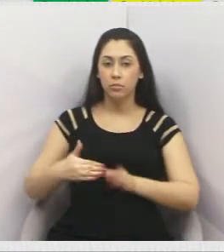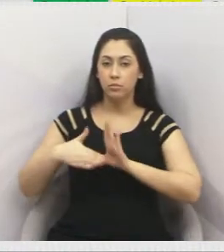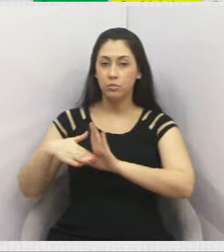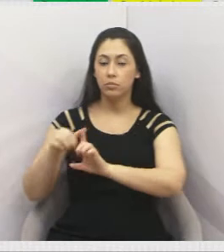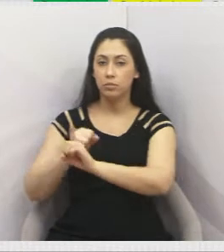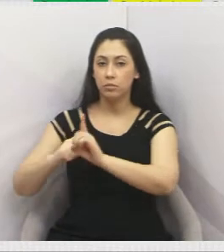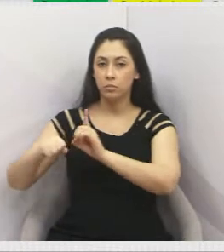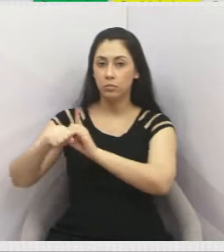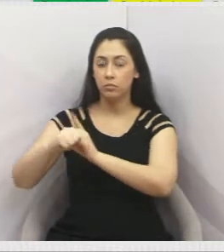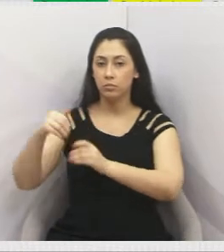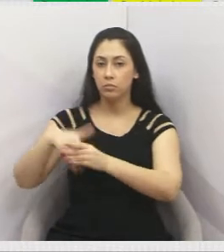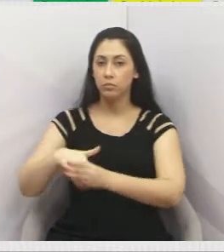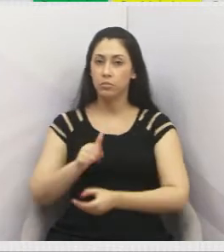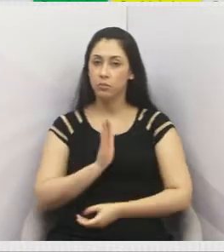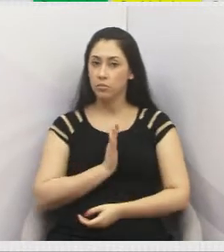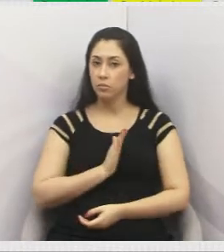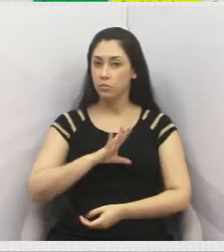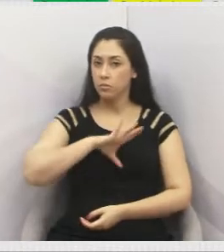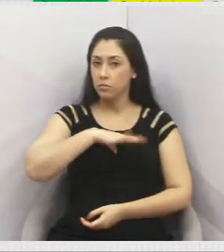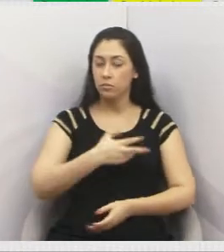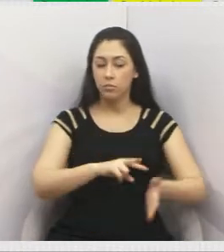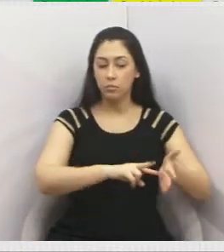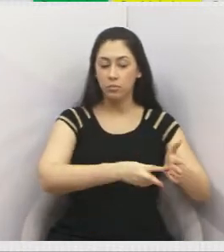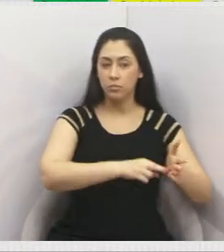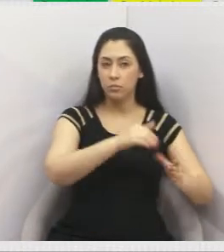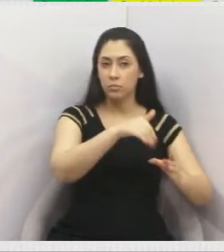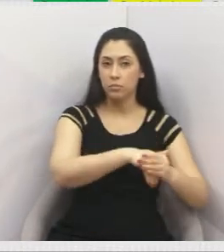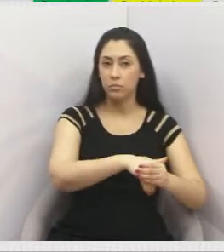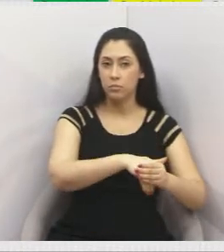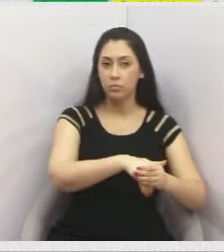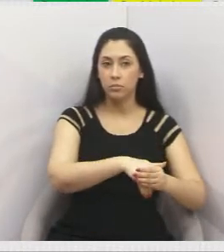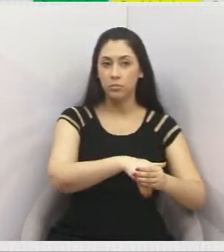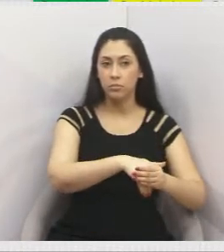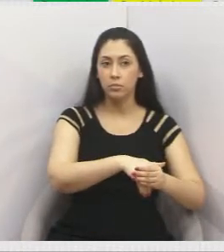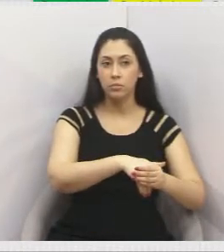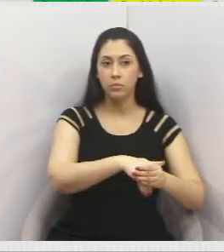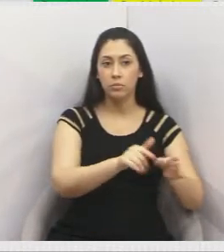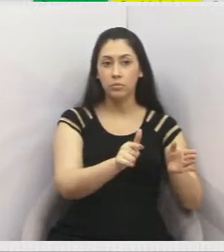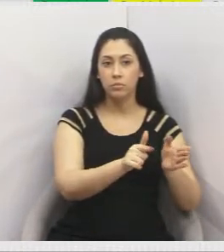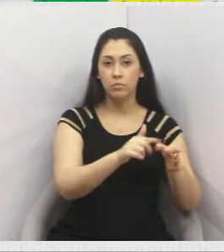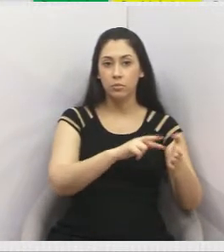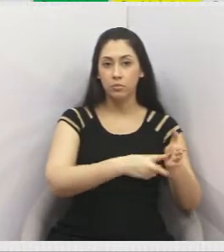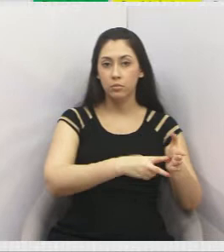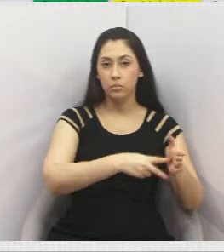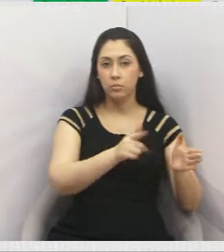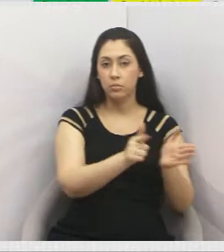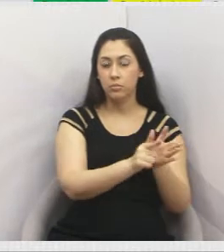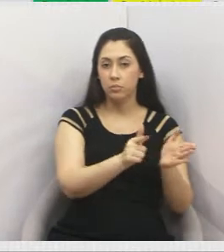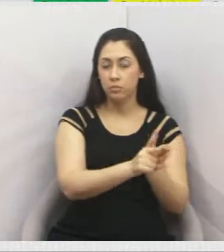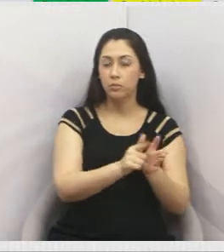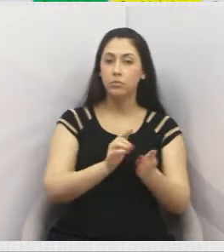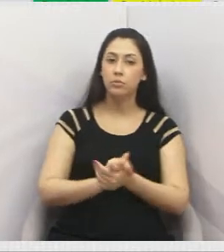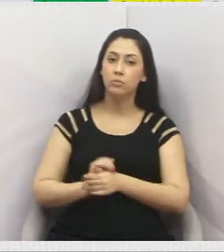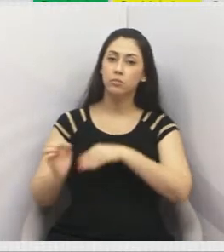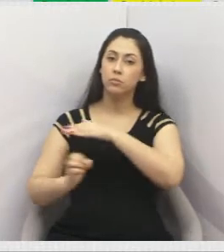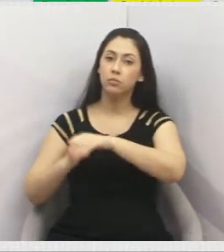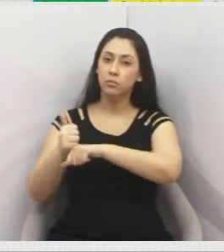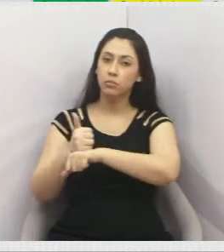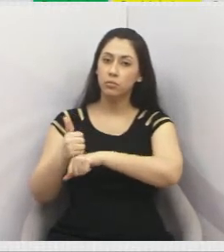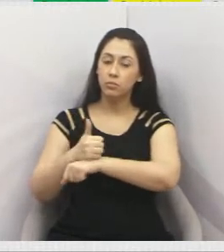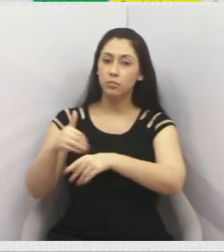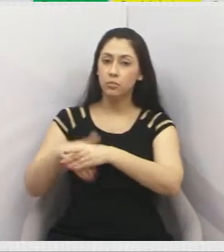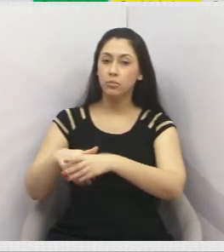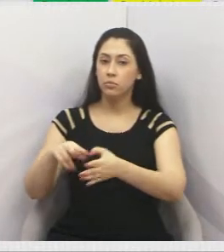Movimentos populares, Coração Valente, entidades de classe sindical, Sindicato dos Papeleiros, empresas ou entidades profissionais,